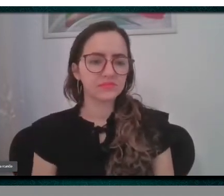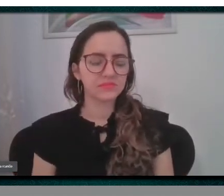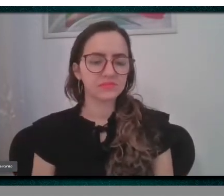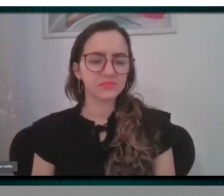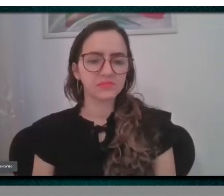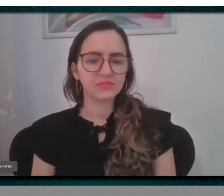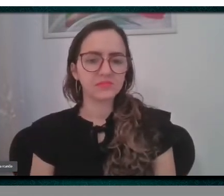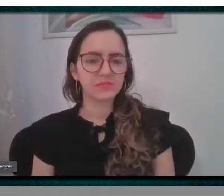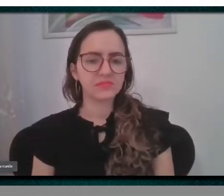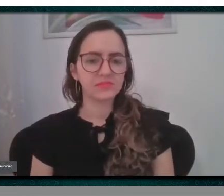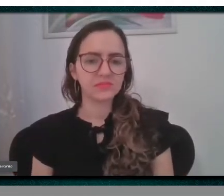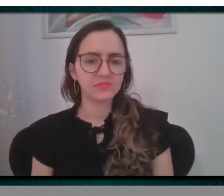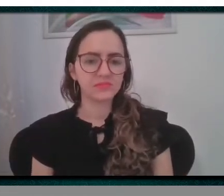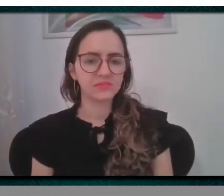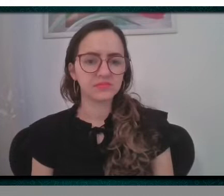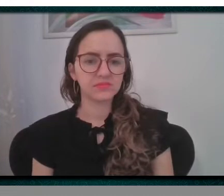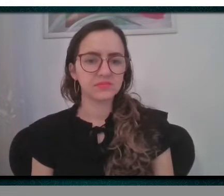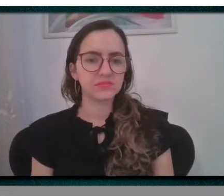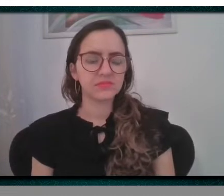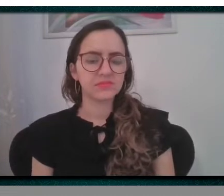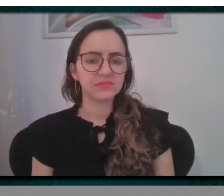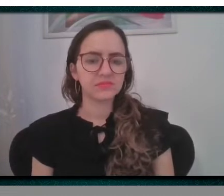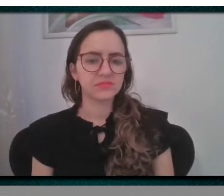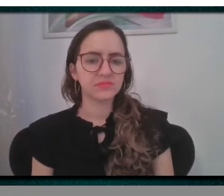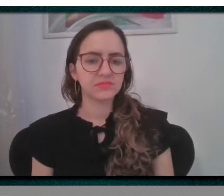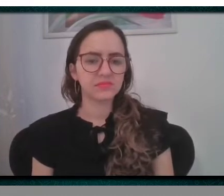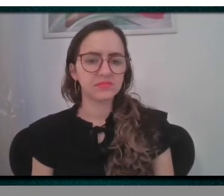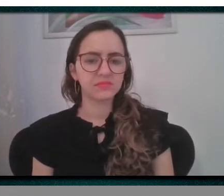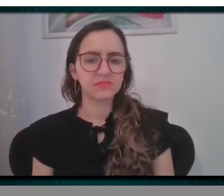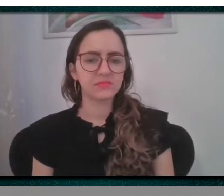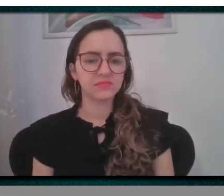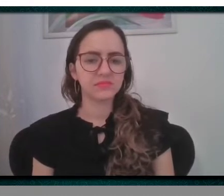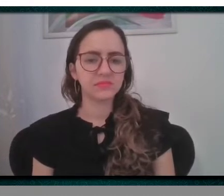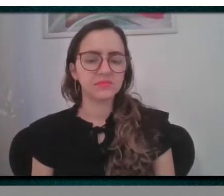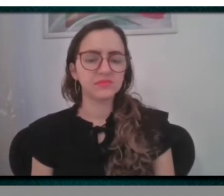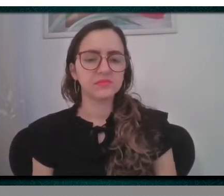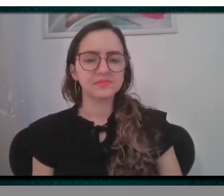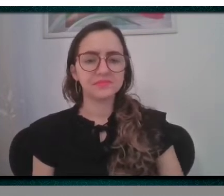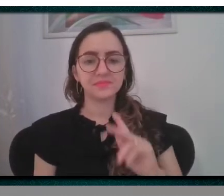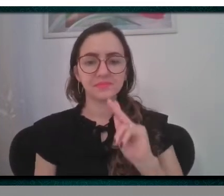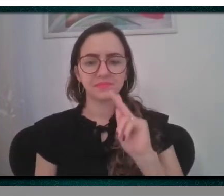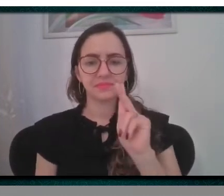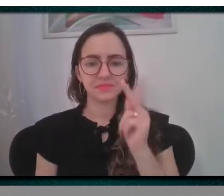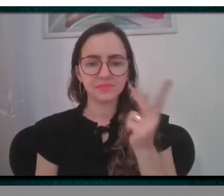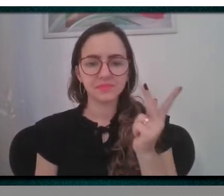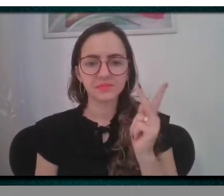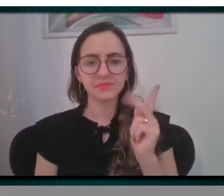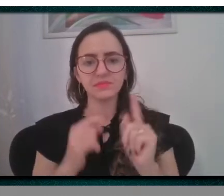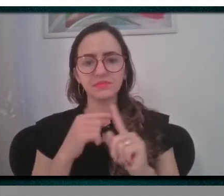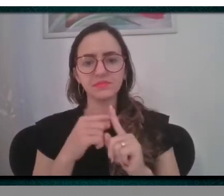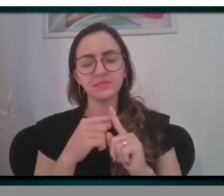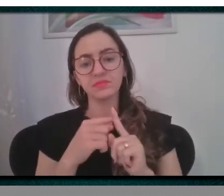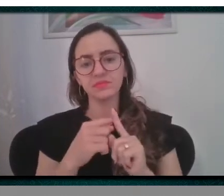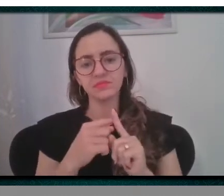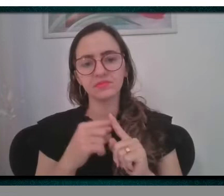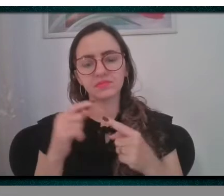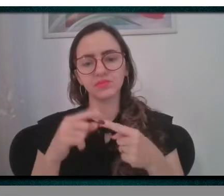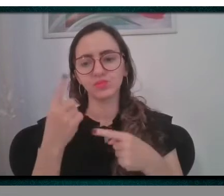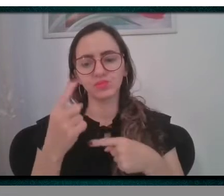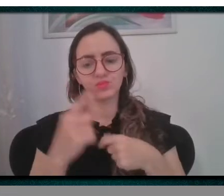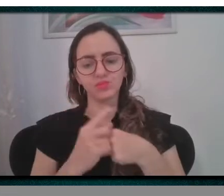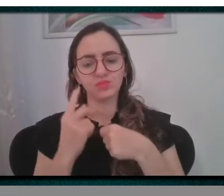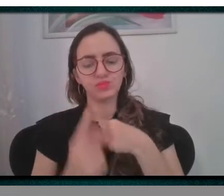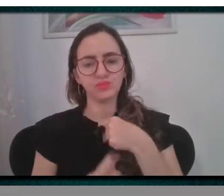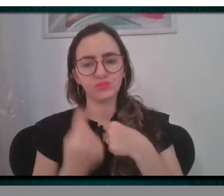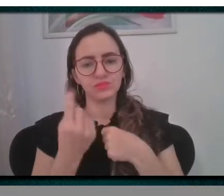tem um próton e um elétron. Se o hidrogênio é H+, significa que ele tem um próton